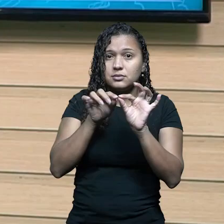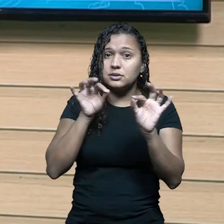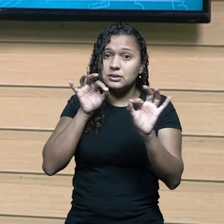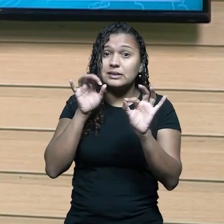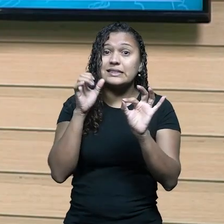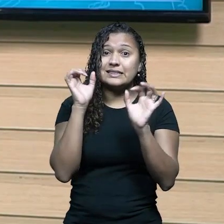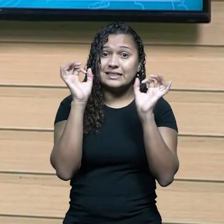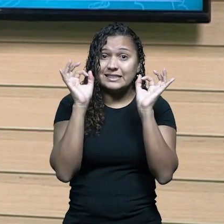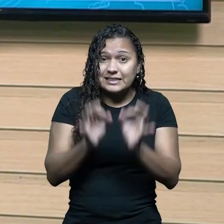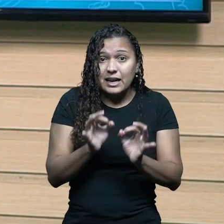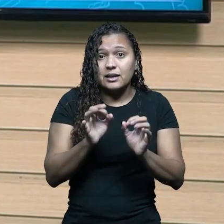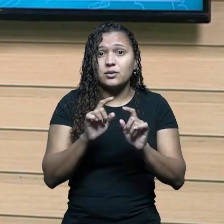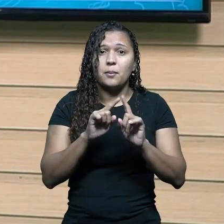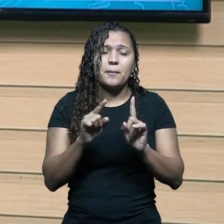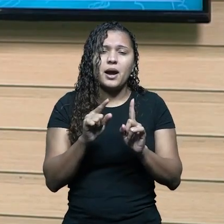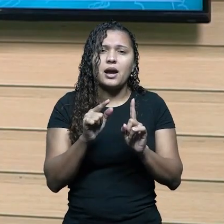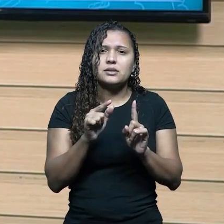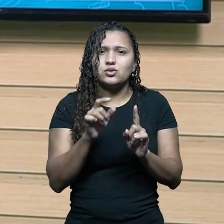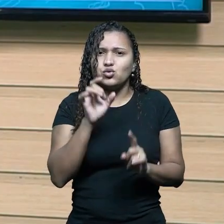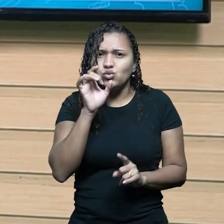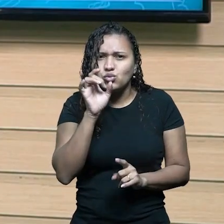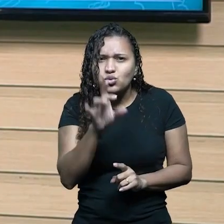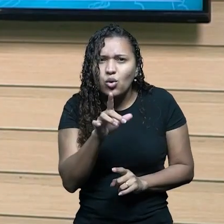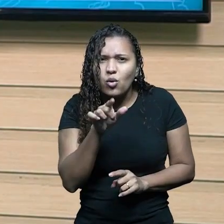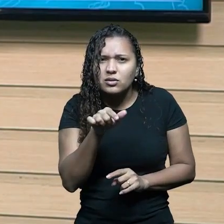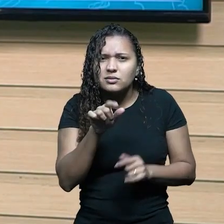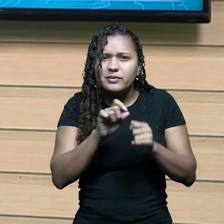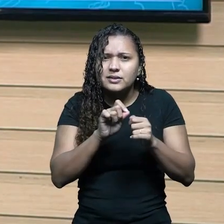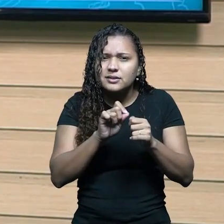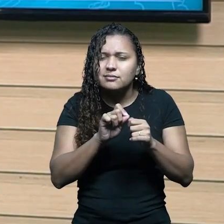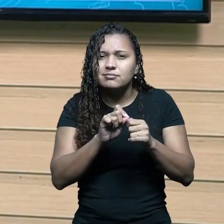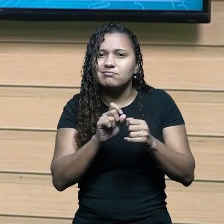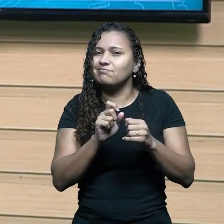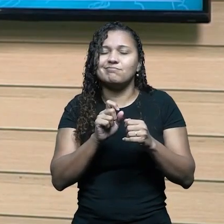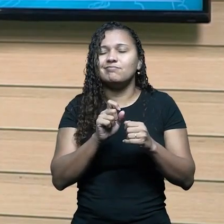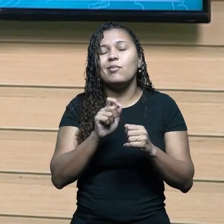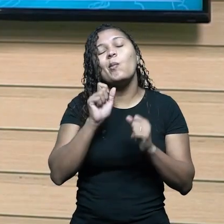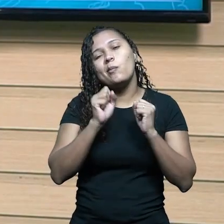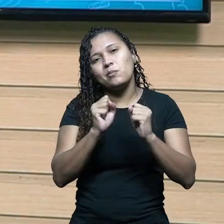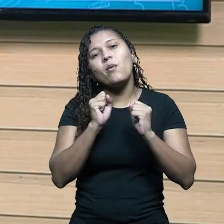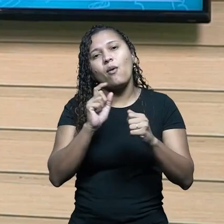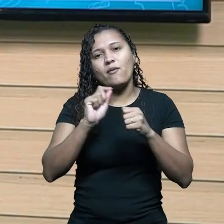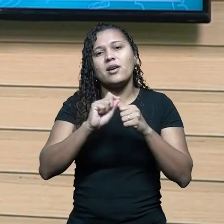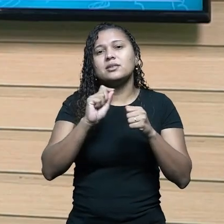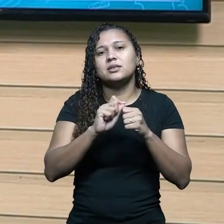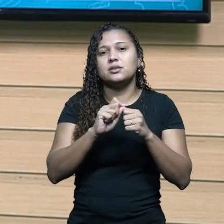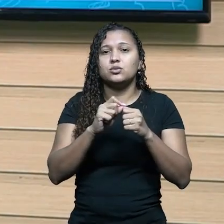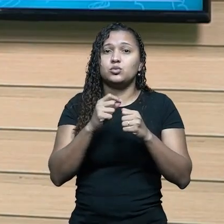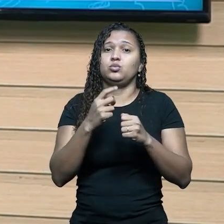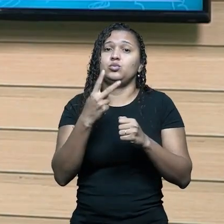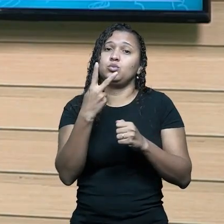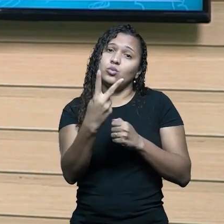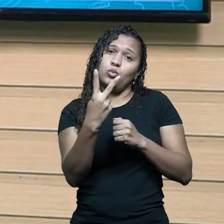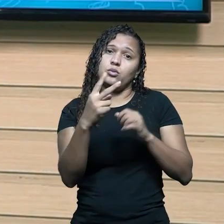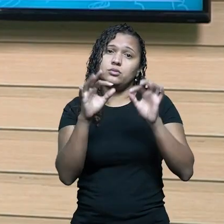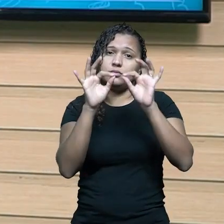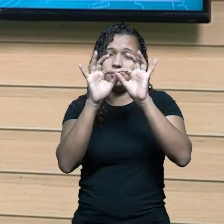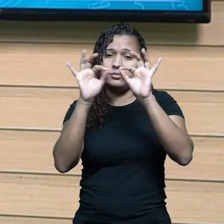na posição correta. Mas não existe só essa forma de se fazer o círculo. Você pode fazer o círculo com